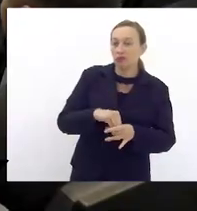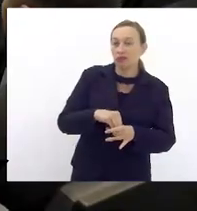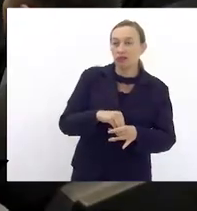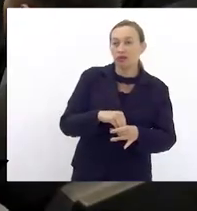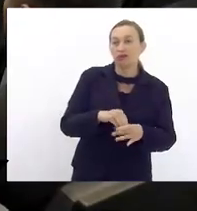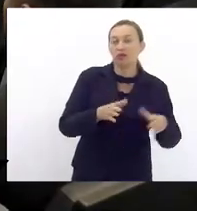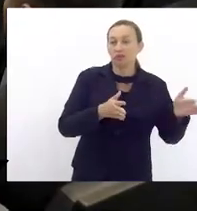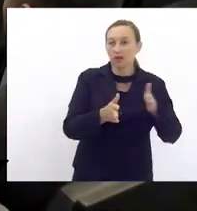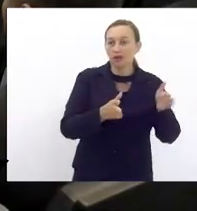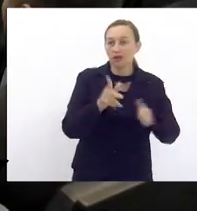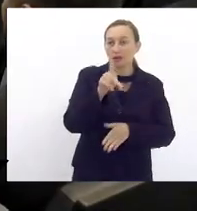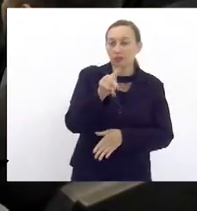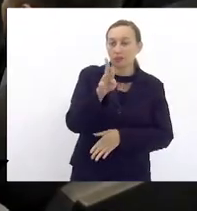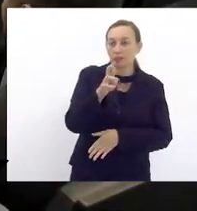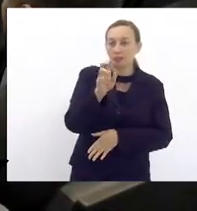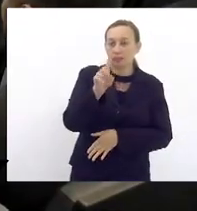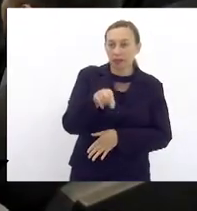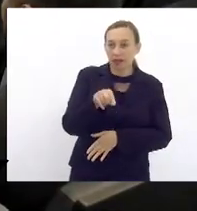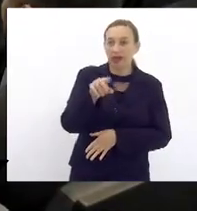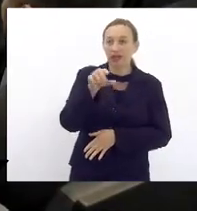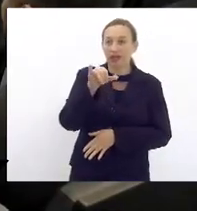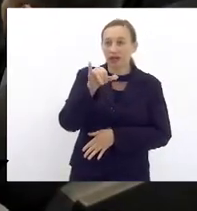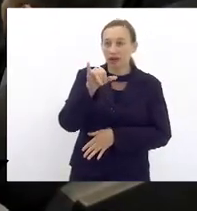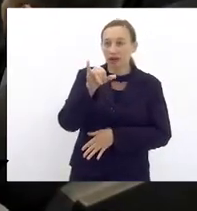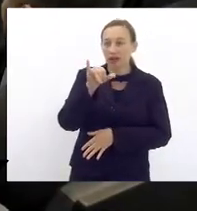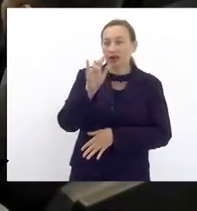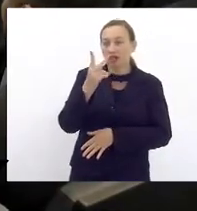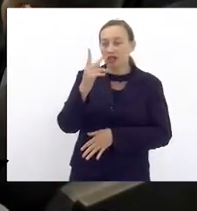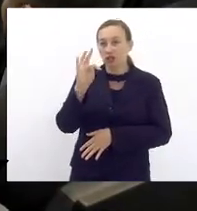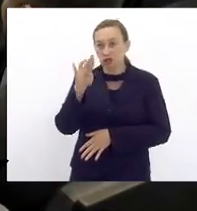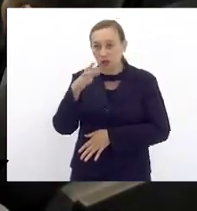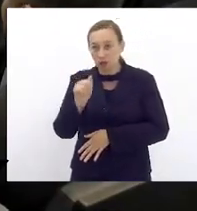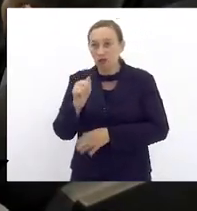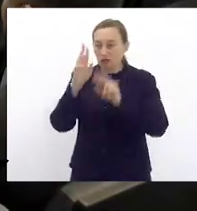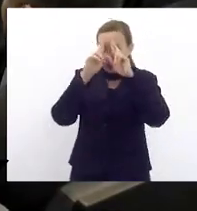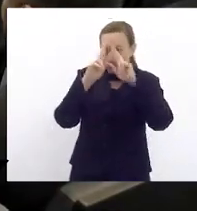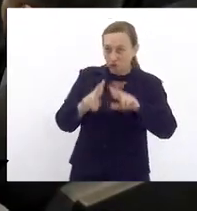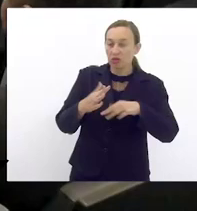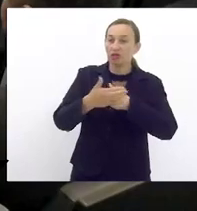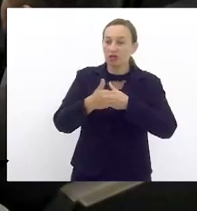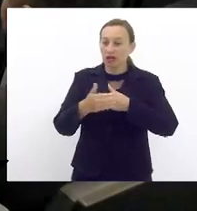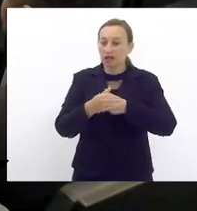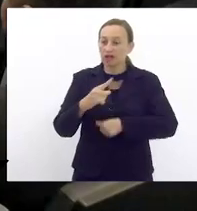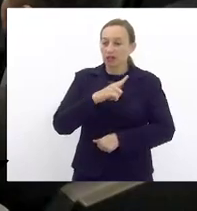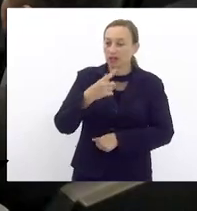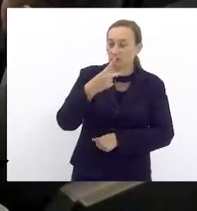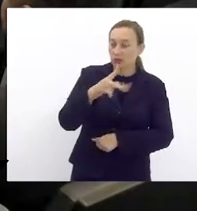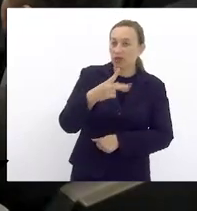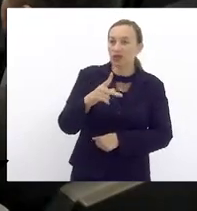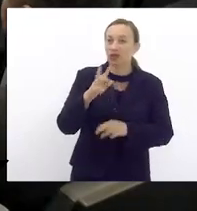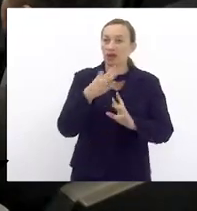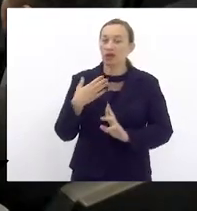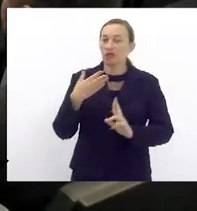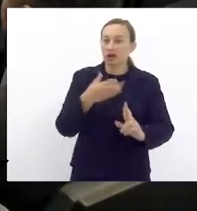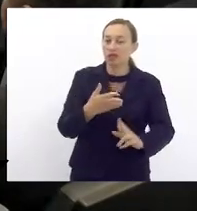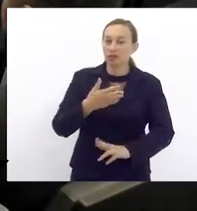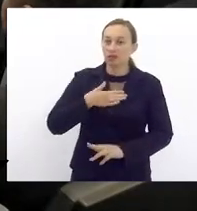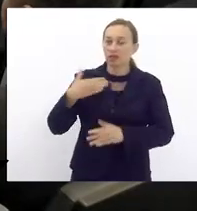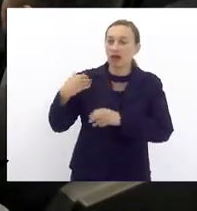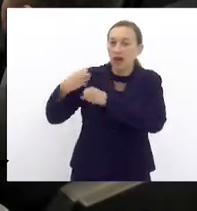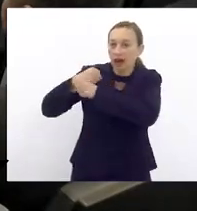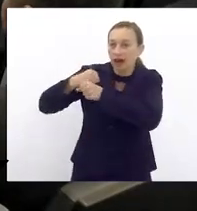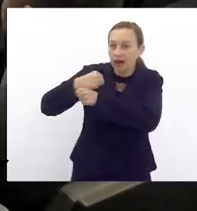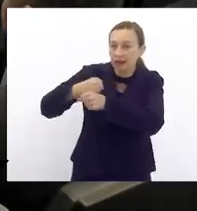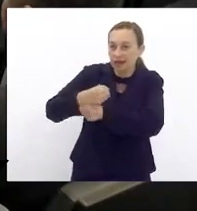Mas é uma brincadeira minha com ele Jurassic mas é muito respeito e muito carinho que eu tenho por ele que é minha referência muitos anos e